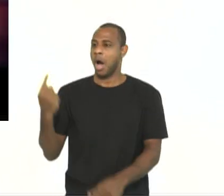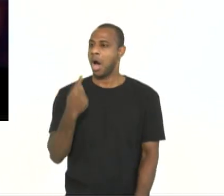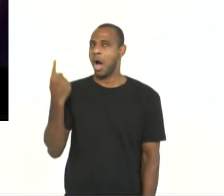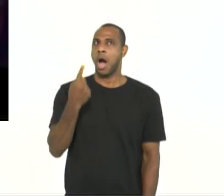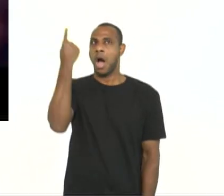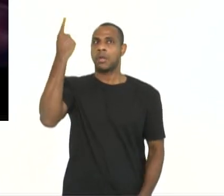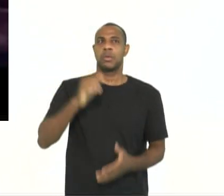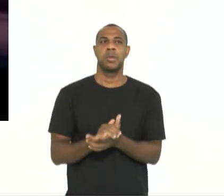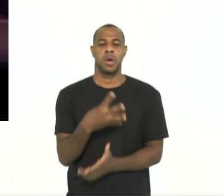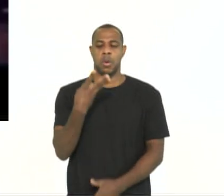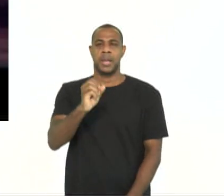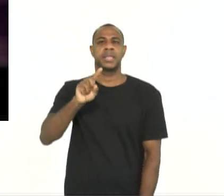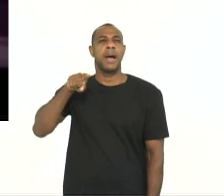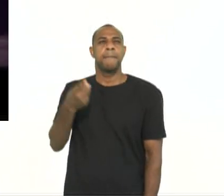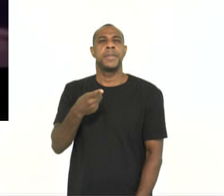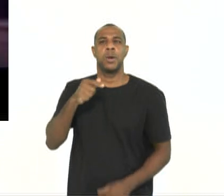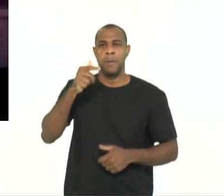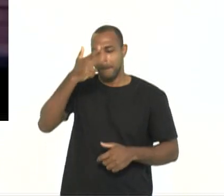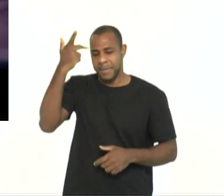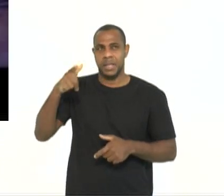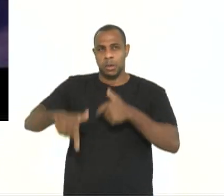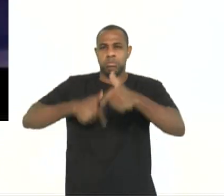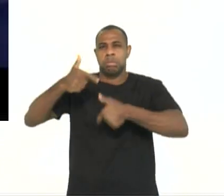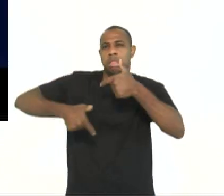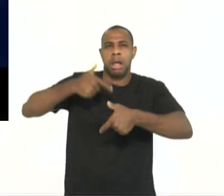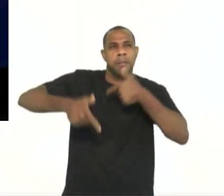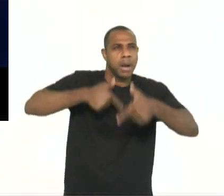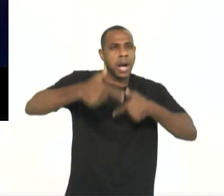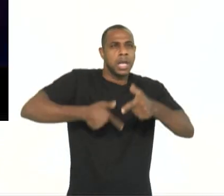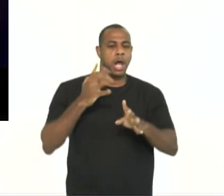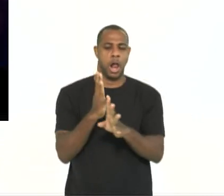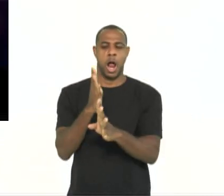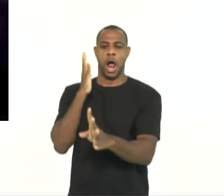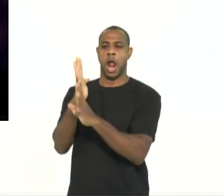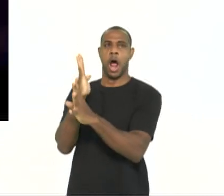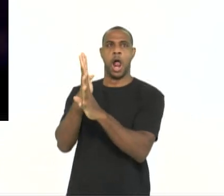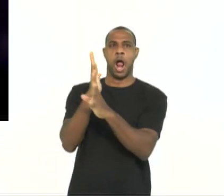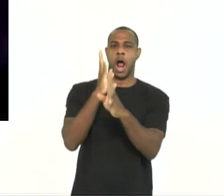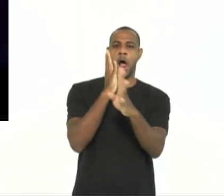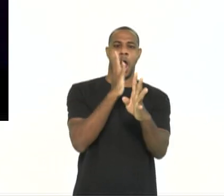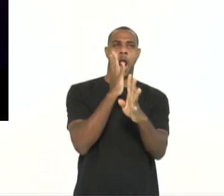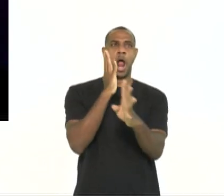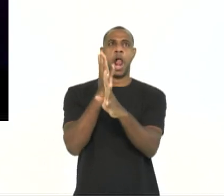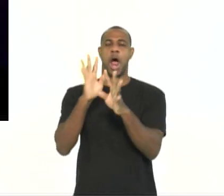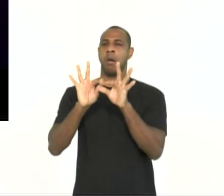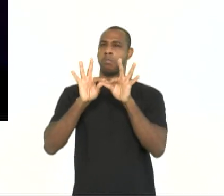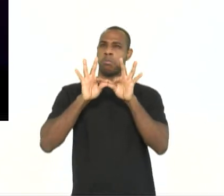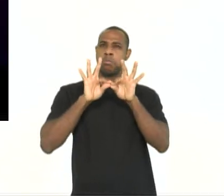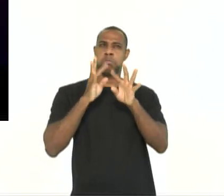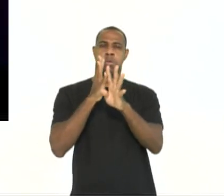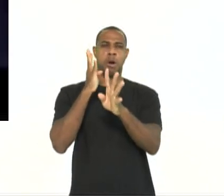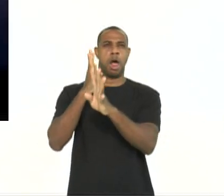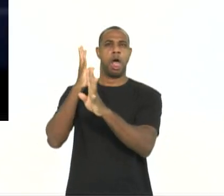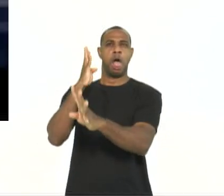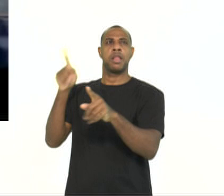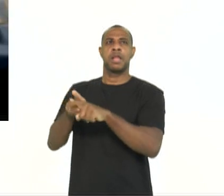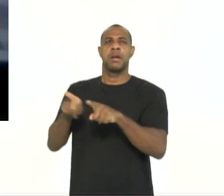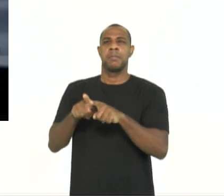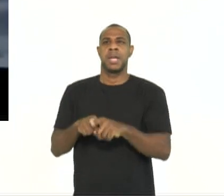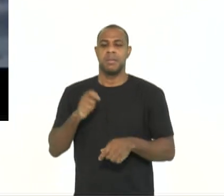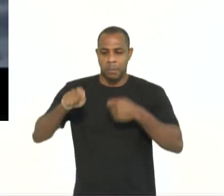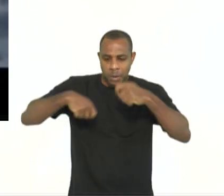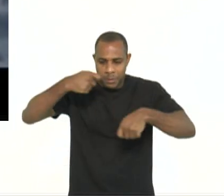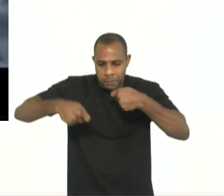40 mil trabalhadores no canteiro de obras e filas imensas nos centros de recrutamento e nos